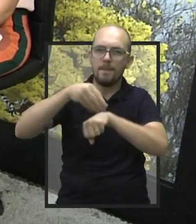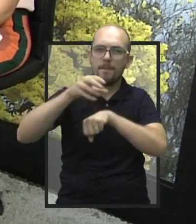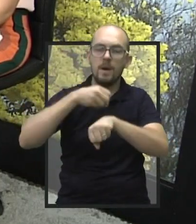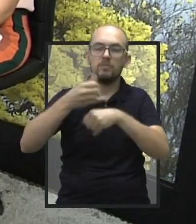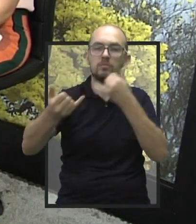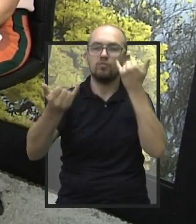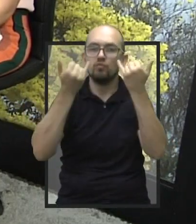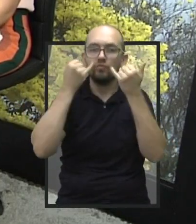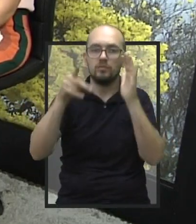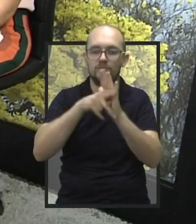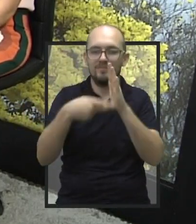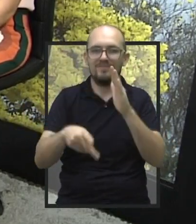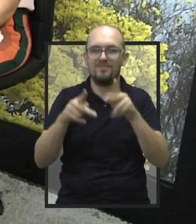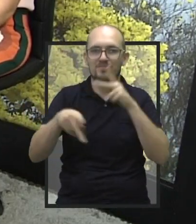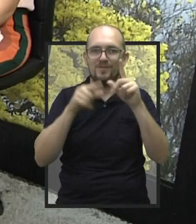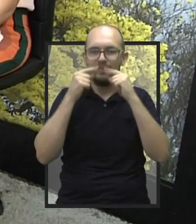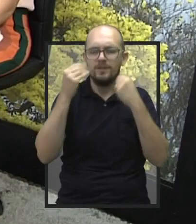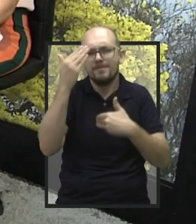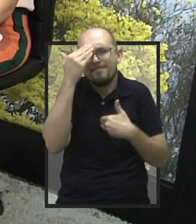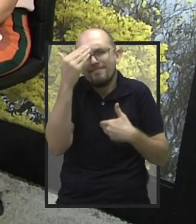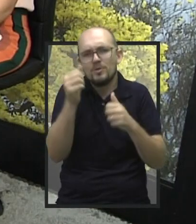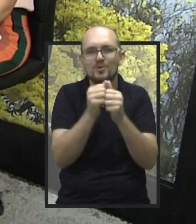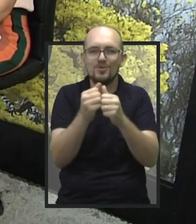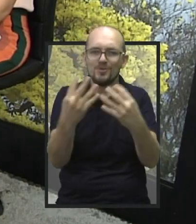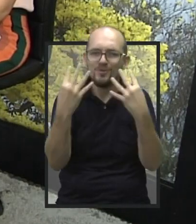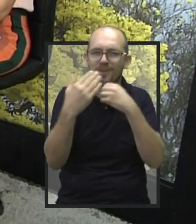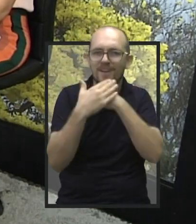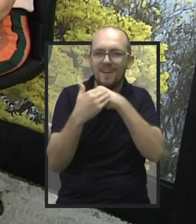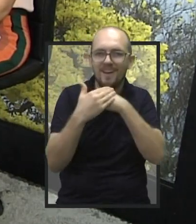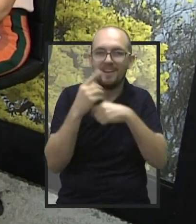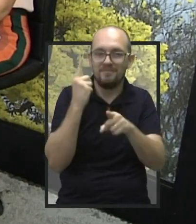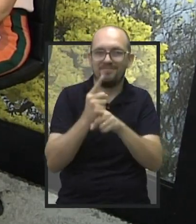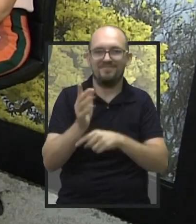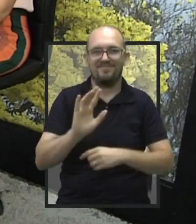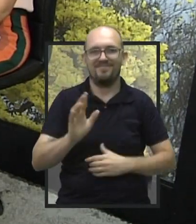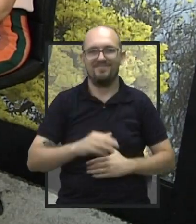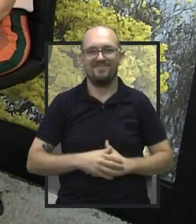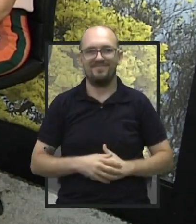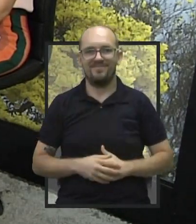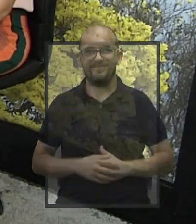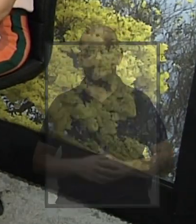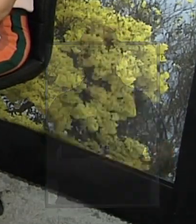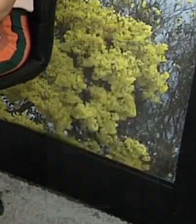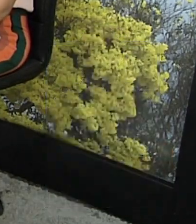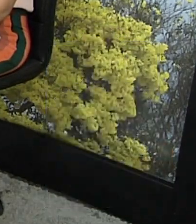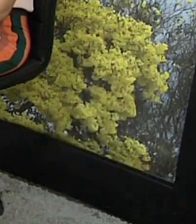morador de Jaú. Eu agradeço a sua companhia, o carinho da sua audiência e até a próxima.